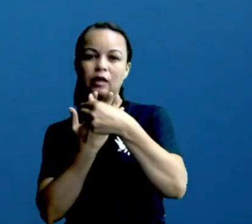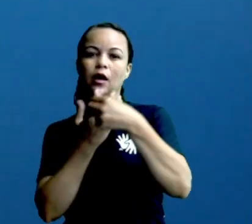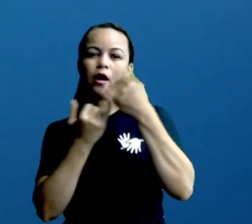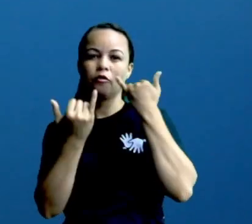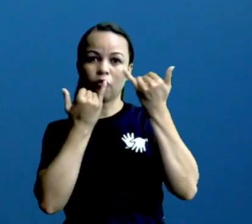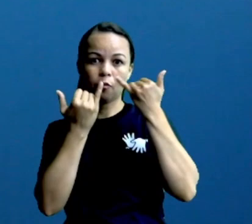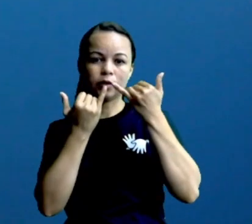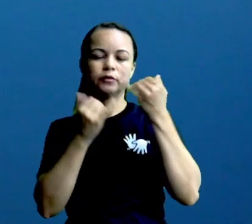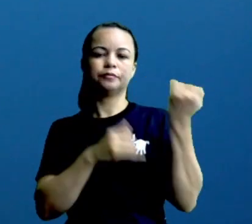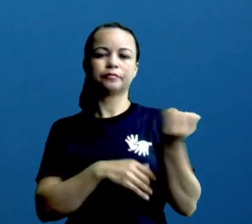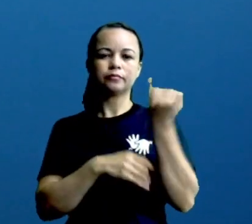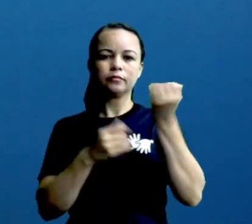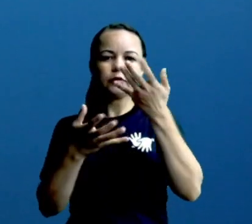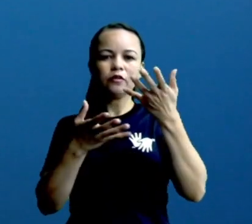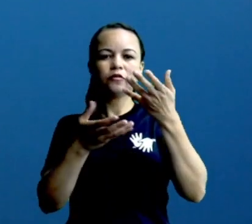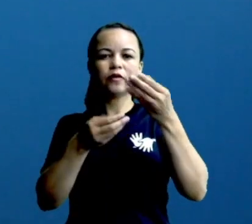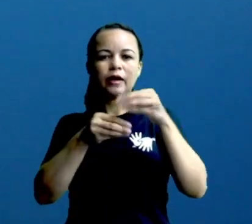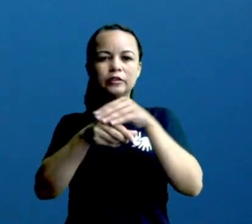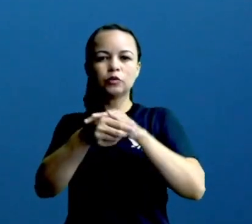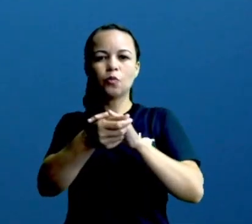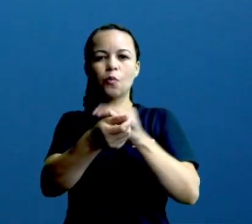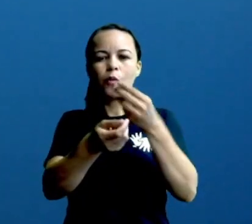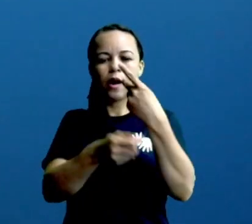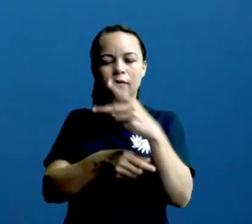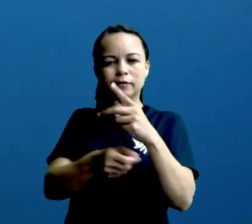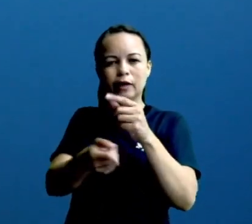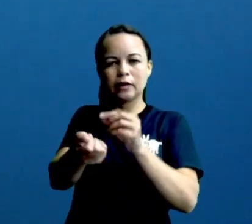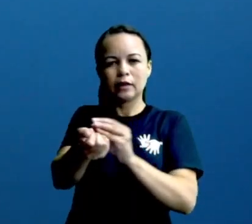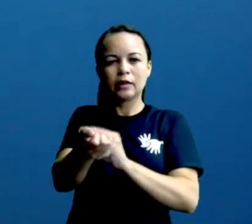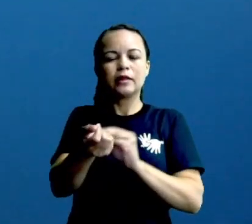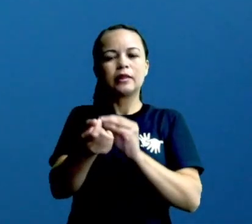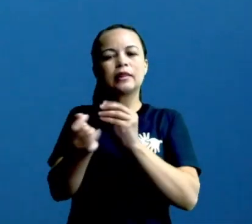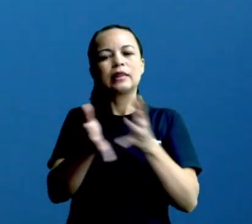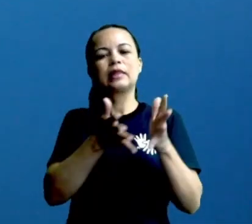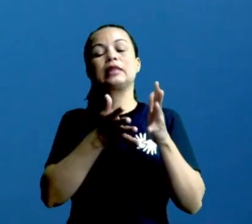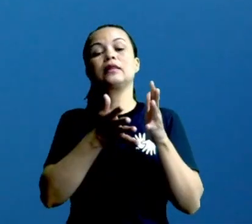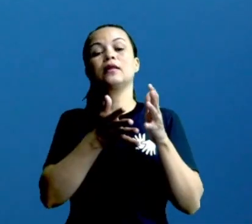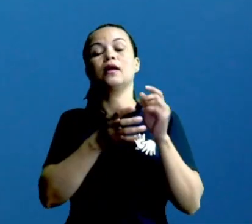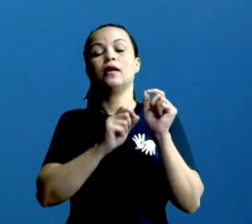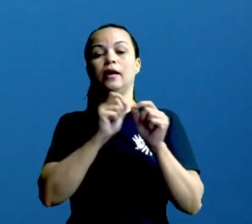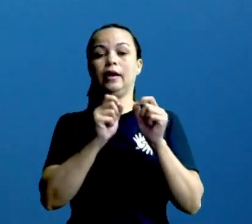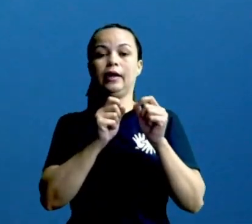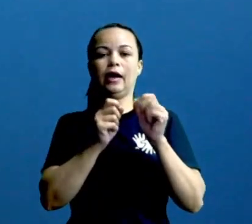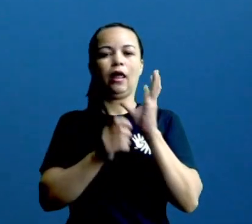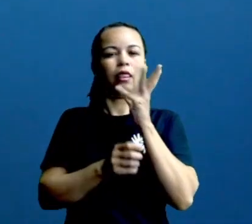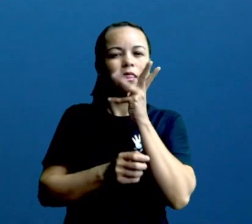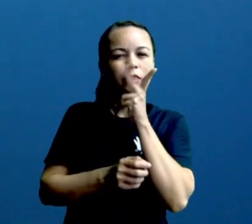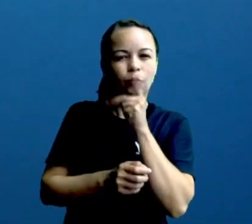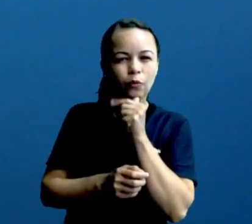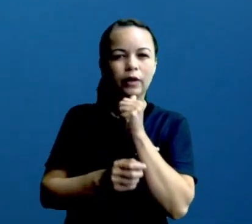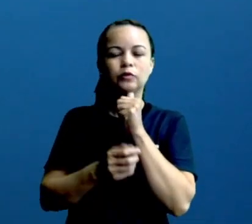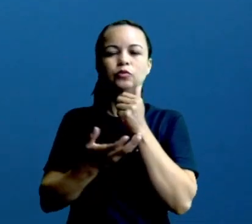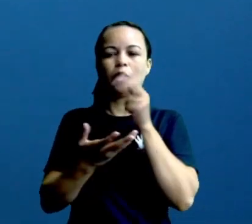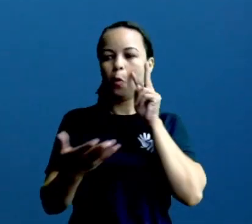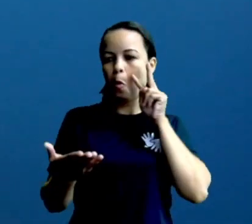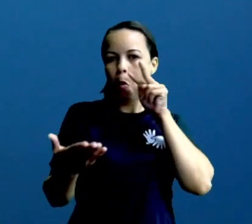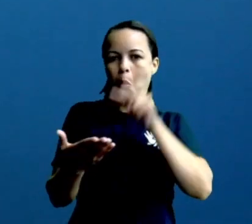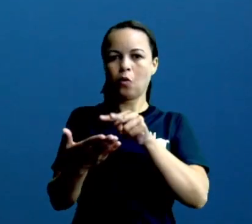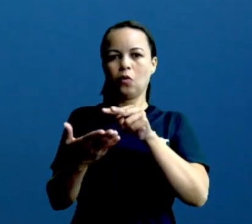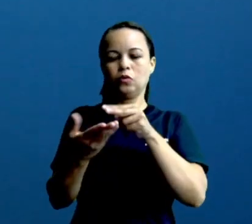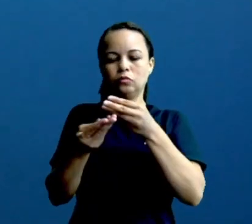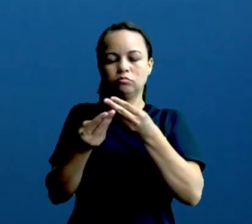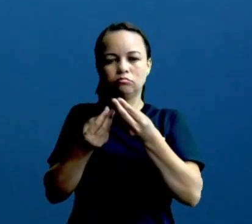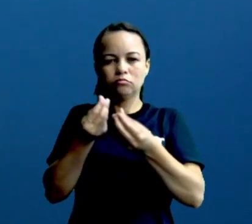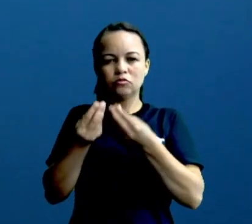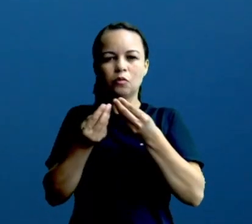uma dermopigmentação na tua pele, uma tatuagem com essa informação. Ele é duradouro, a fase duradoura. Quando eu olho um